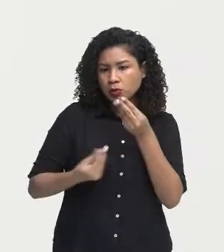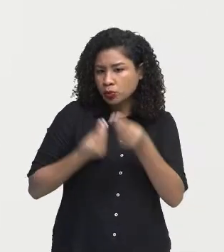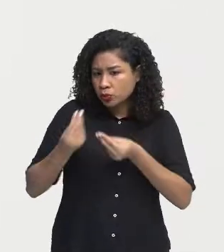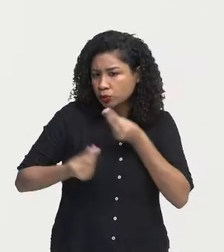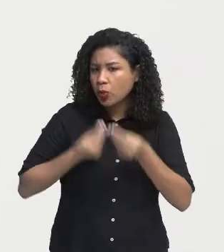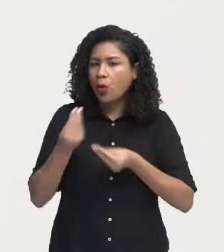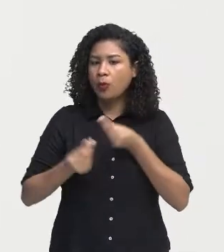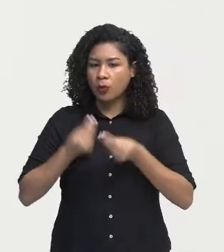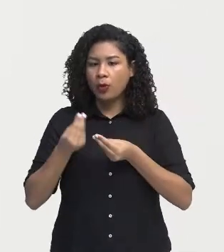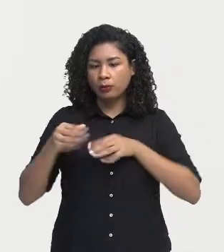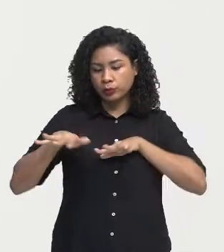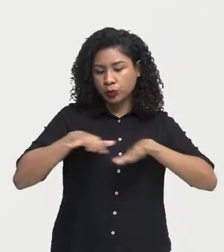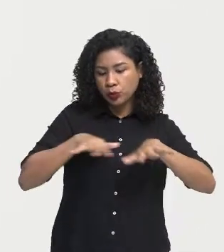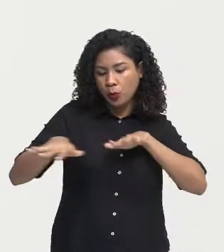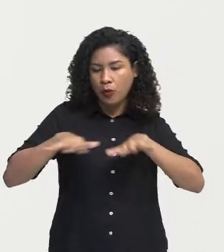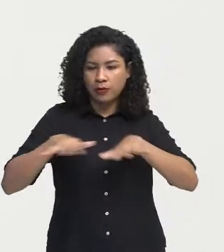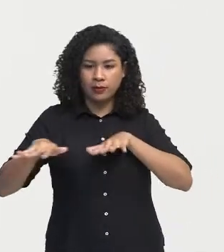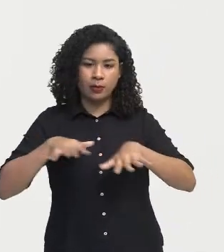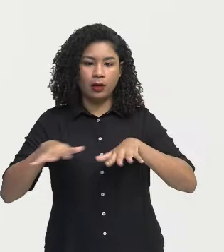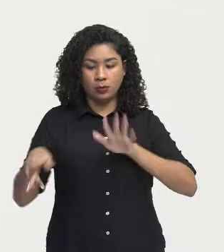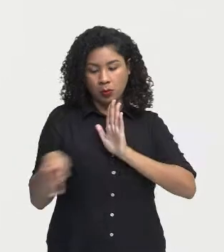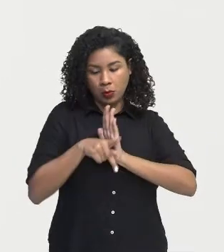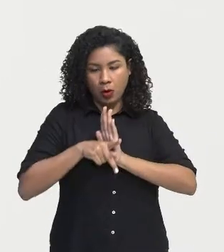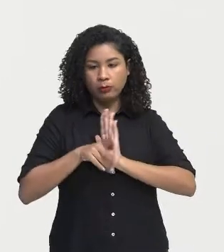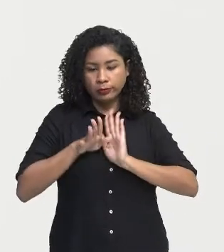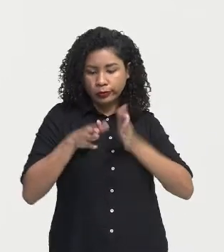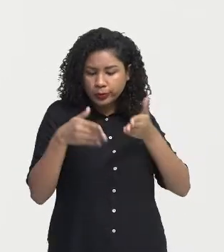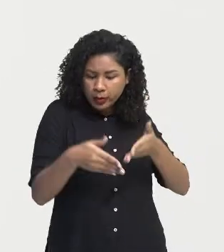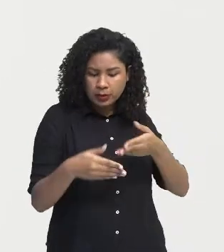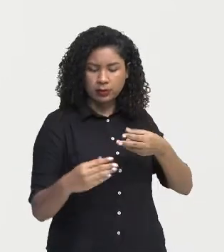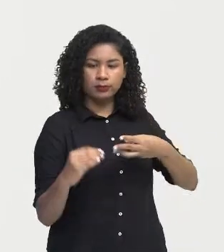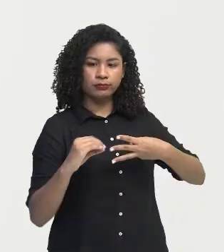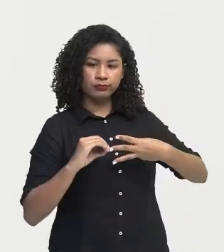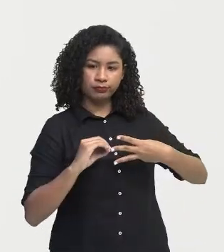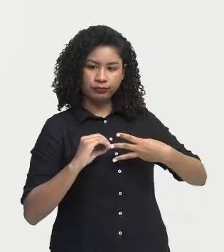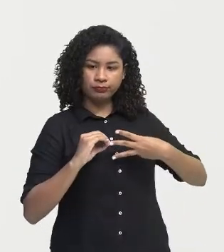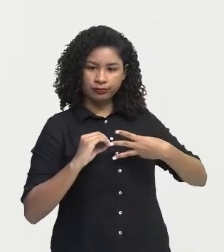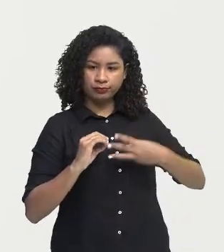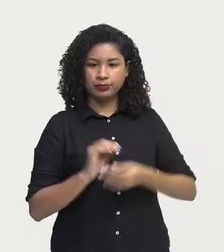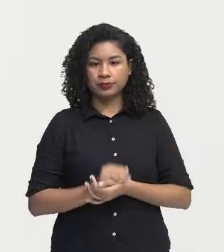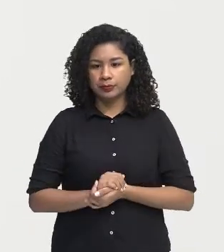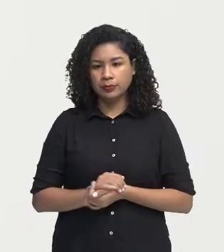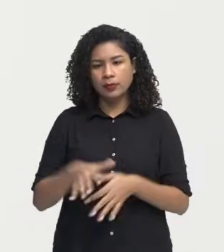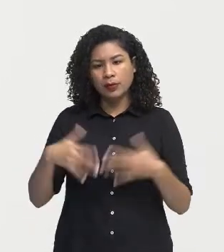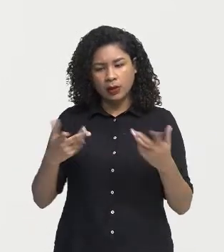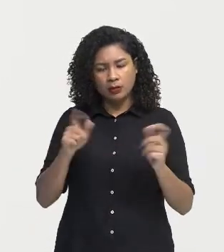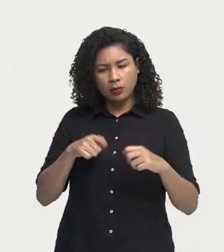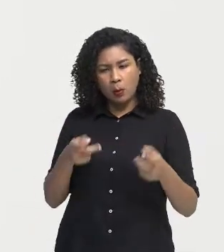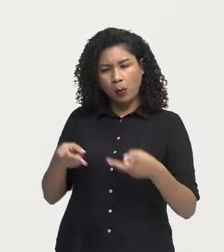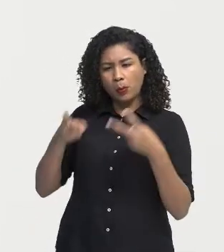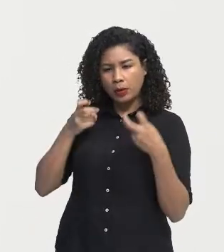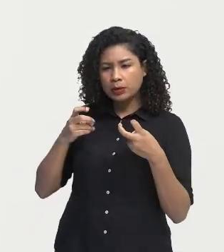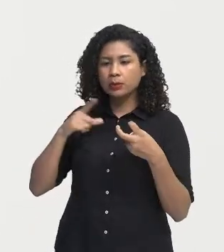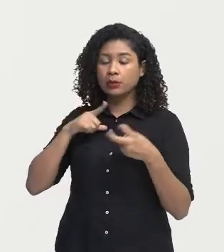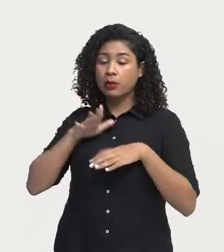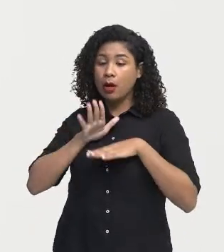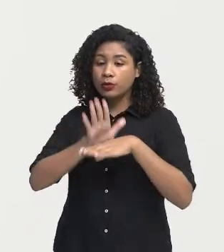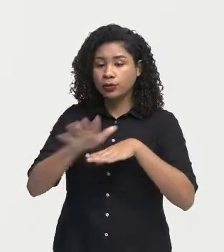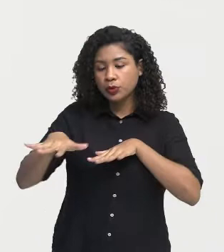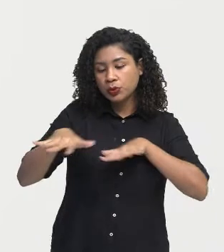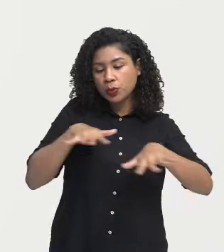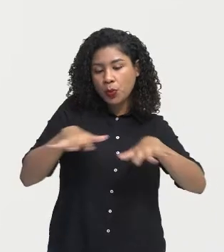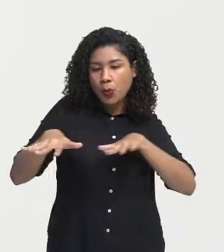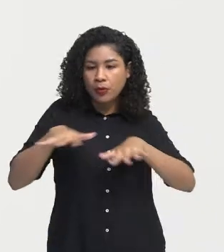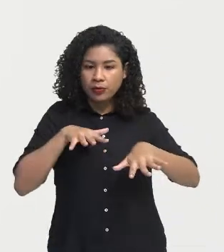permitem a realização de movimentos da célula, tá? Então, a gente vai observar que o citoesqueleto ele vai auxiliar ali nessa